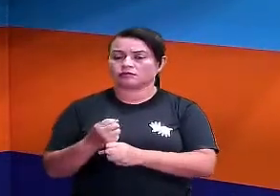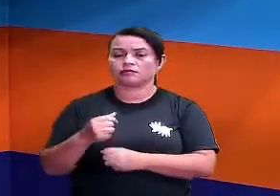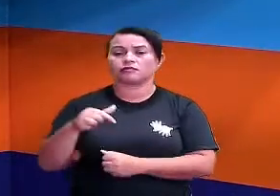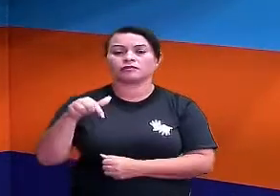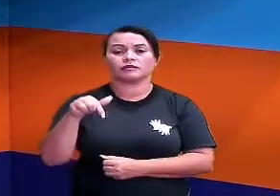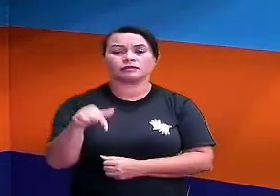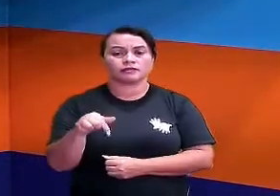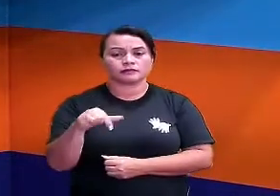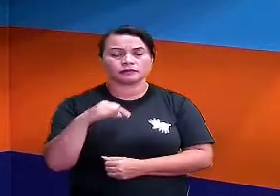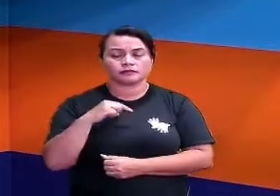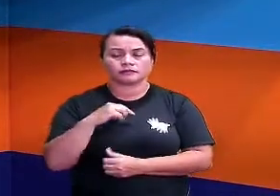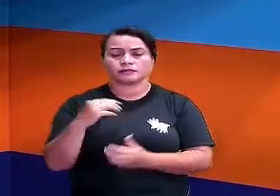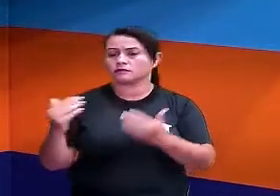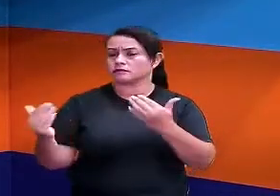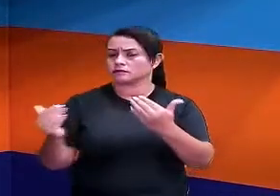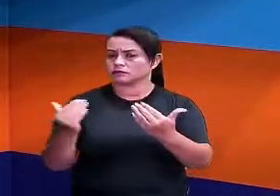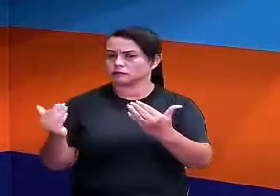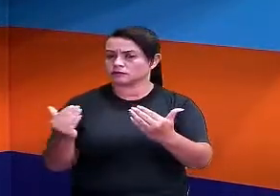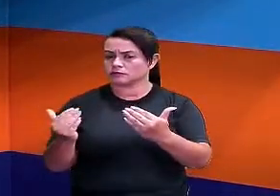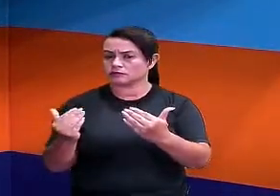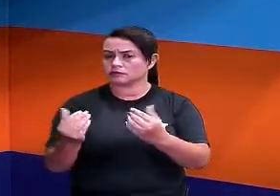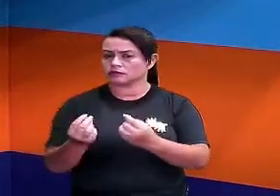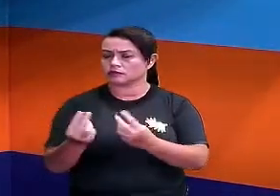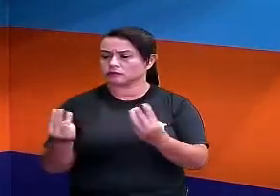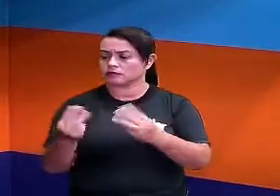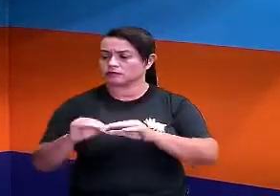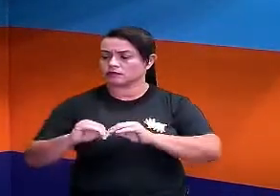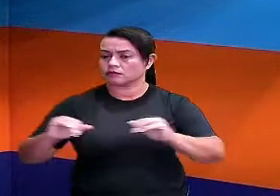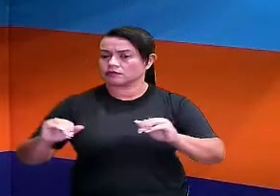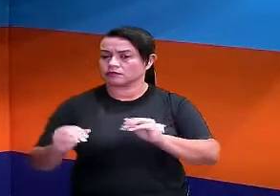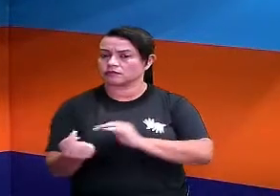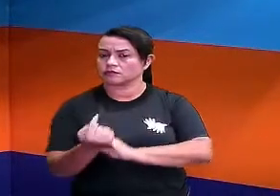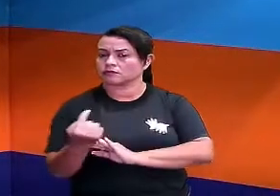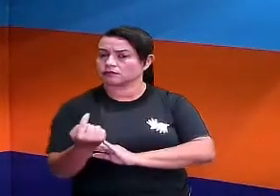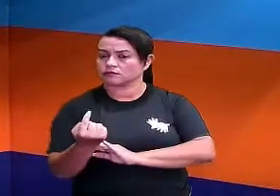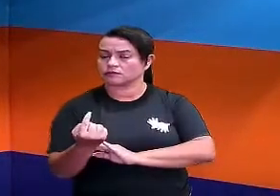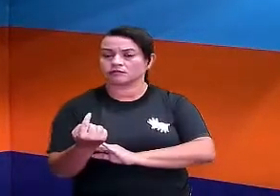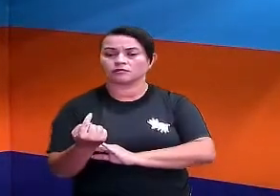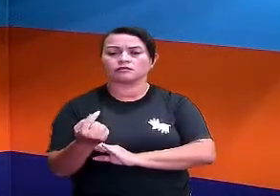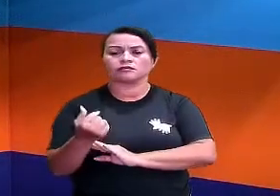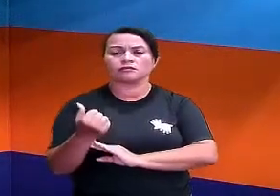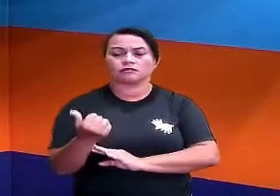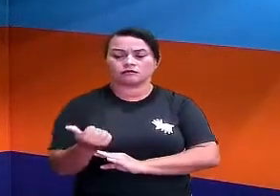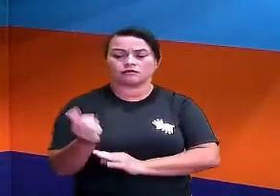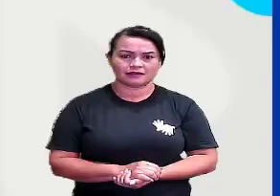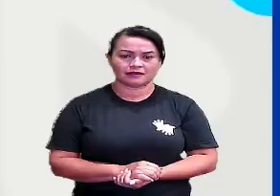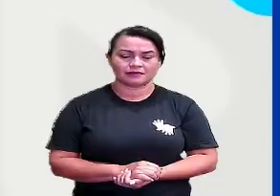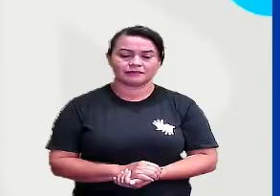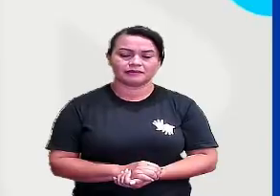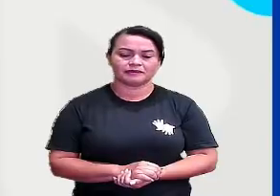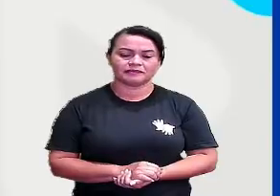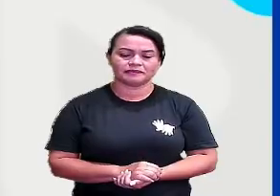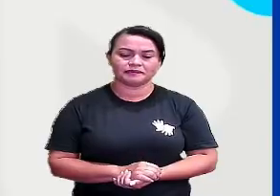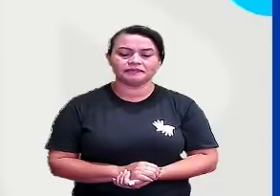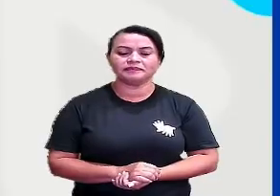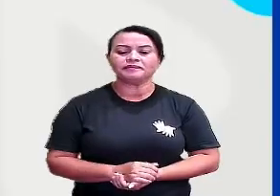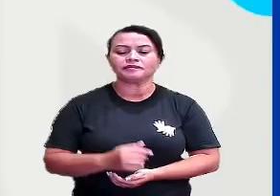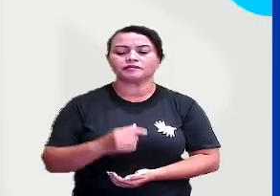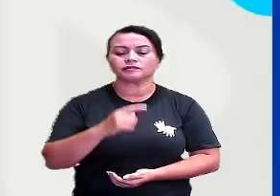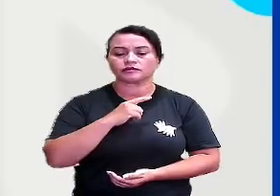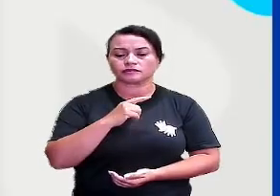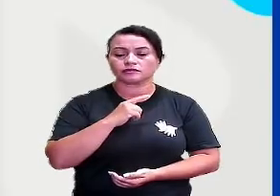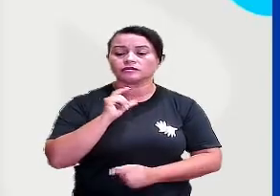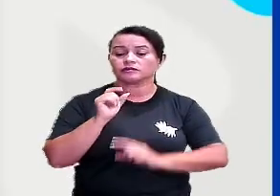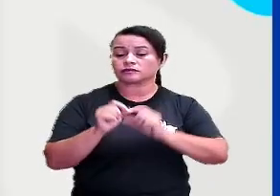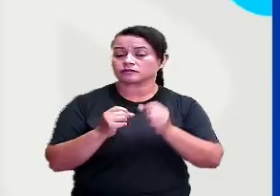Comparados aí em relação um equidistante ao outro, tá? E fiquei só com o termo central. Então, quando a gente chega aqui na